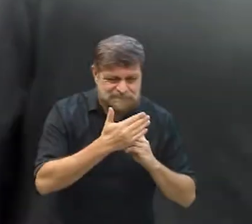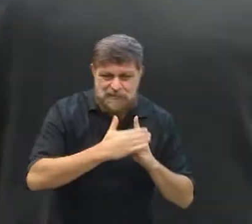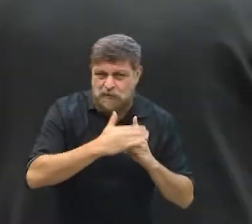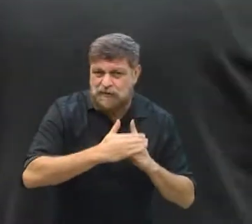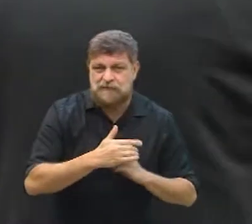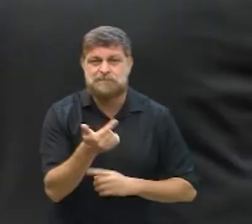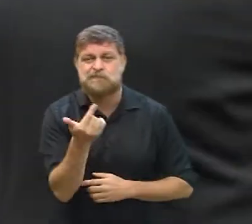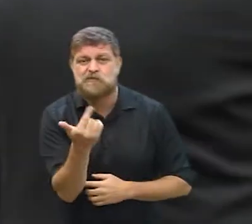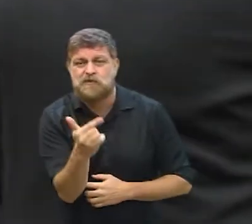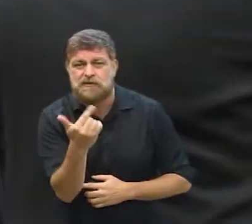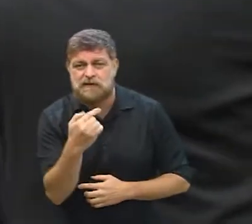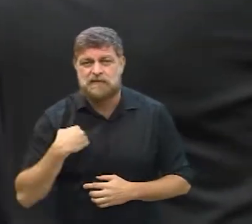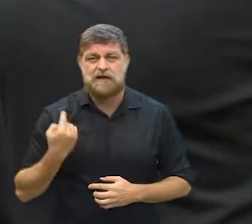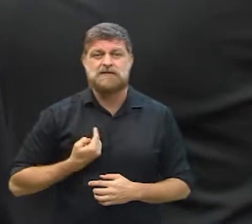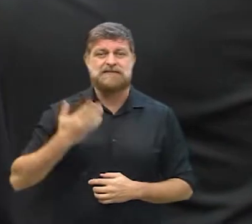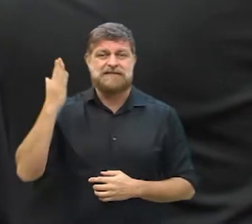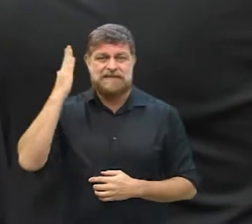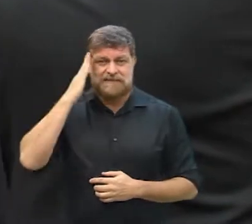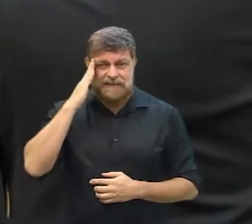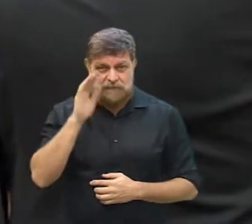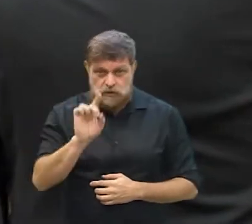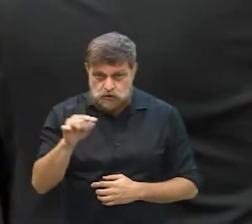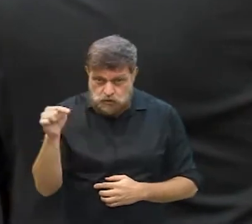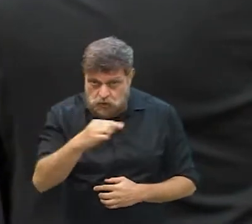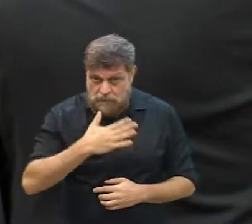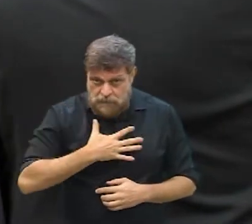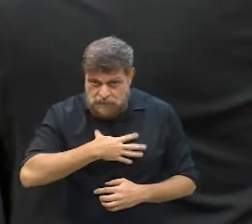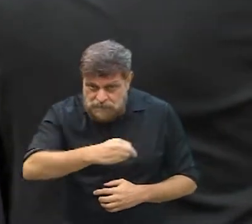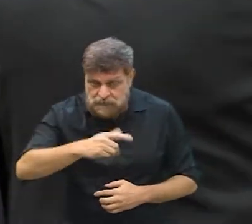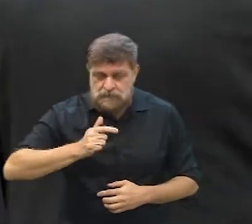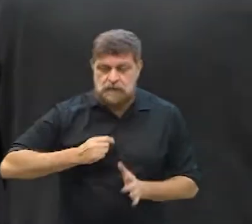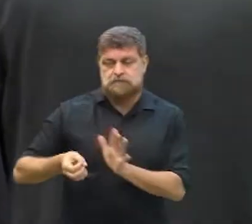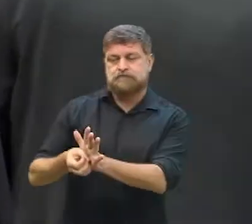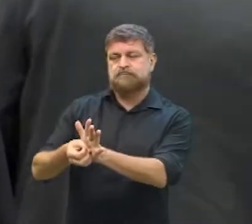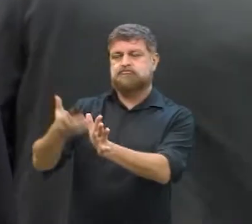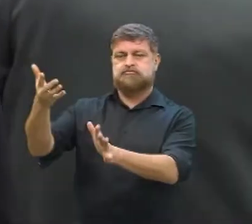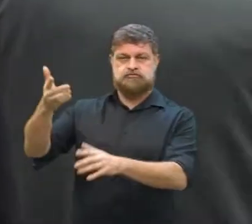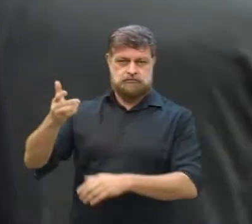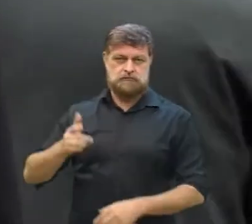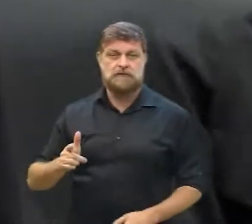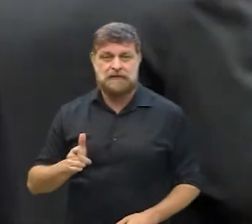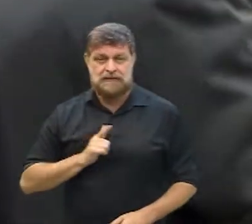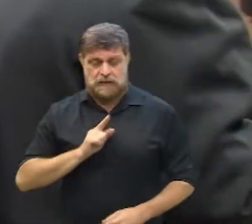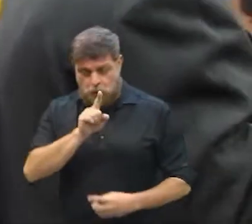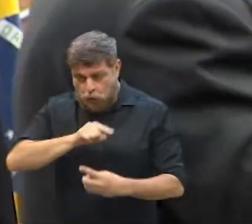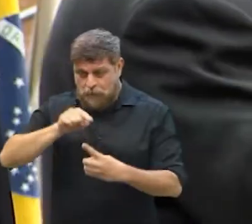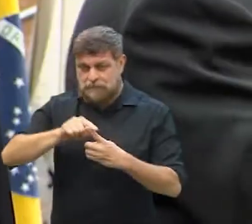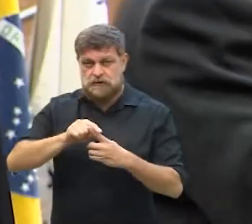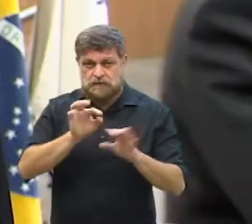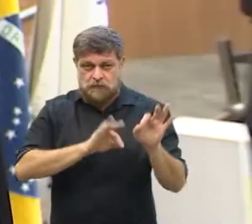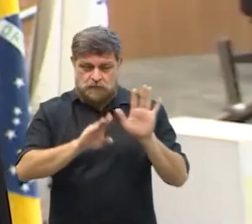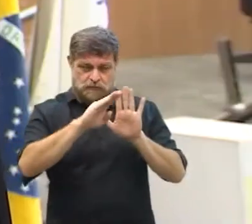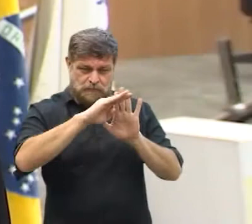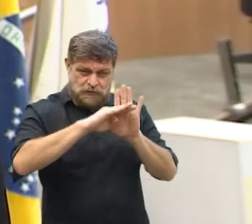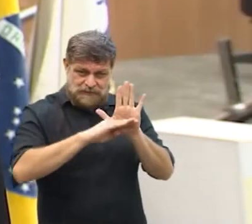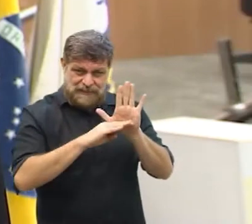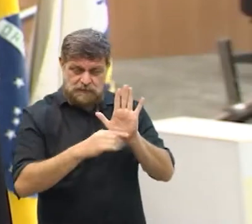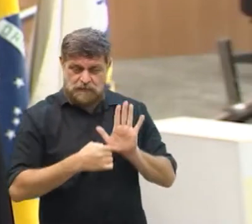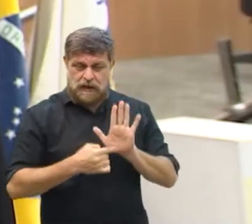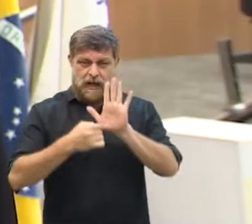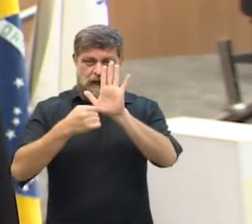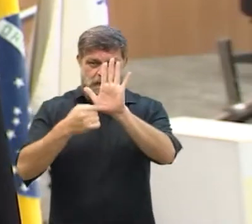como deveria. E nós sabemos que não é um caso pontual, existem muitos casos e o intuito desse projeto é trazer à